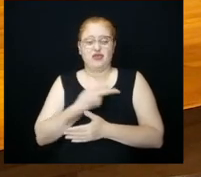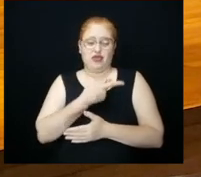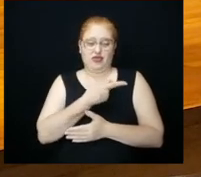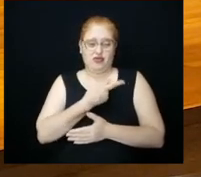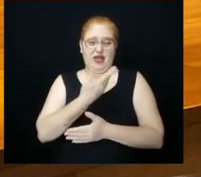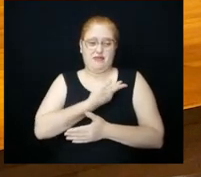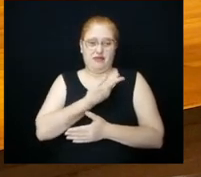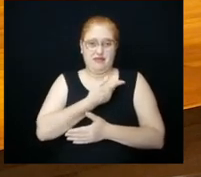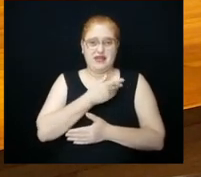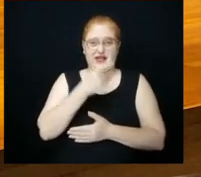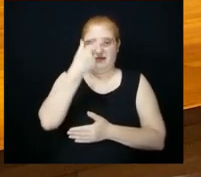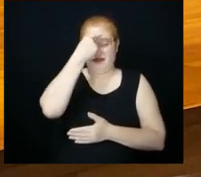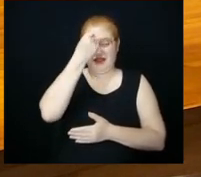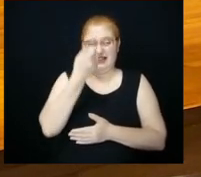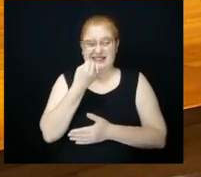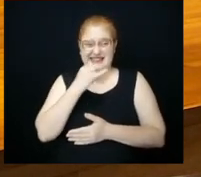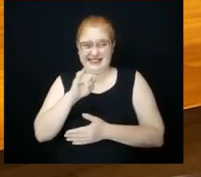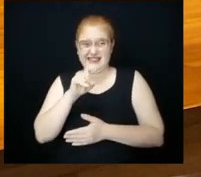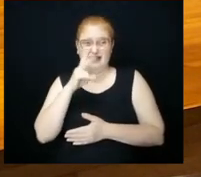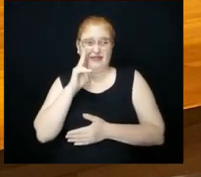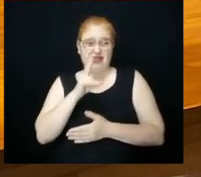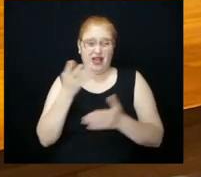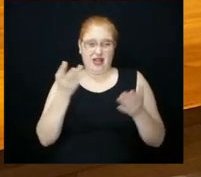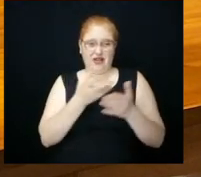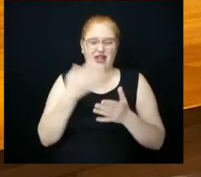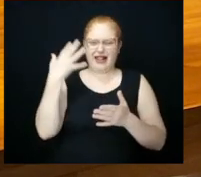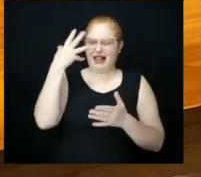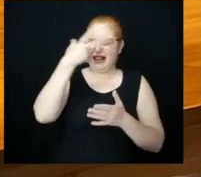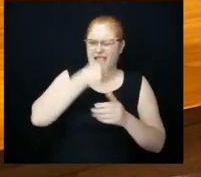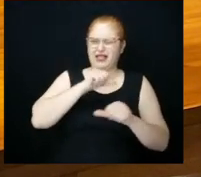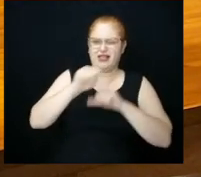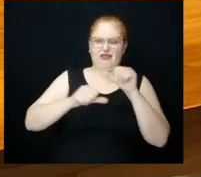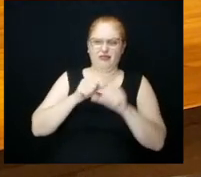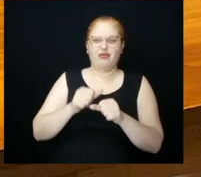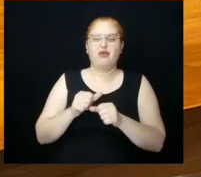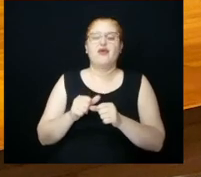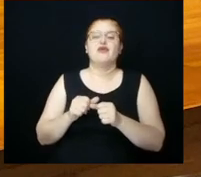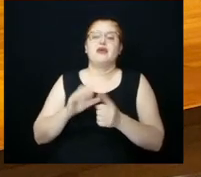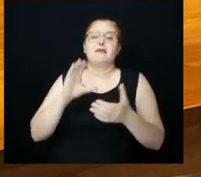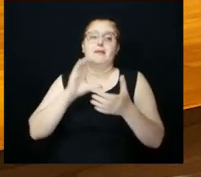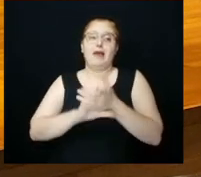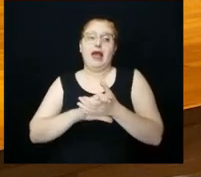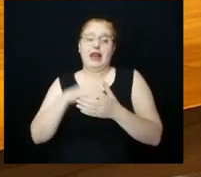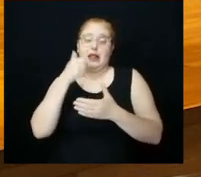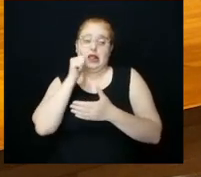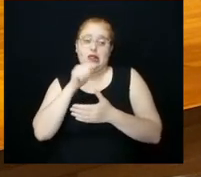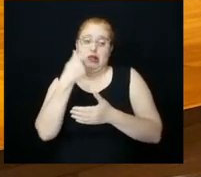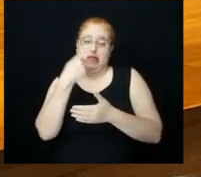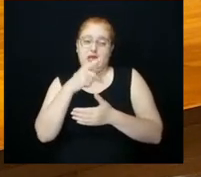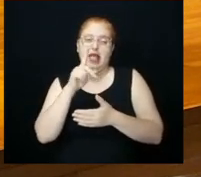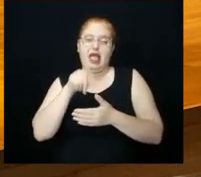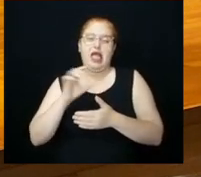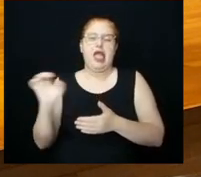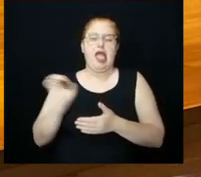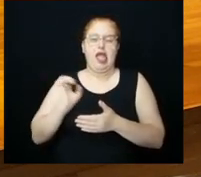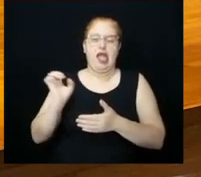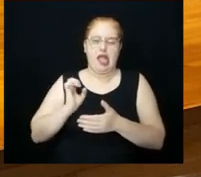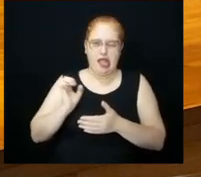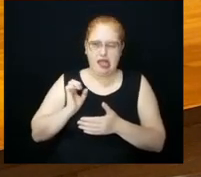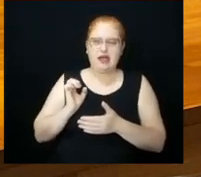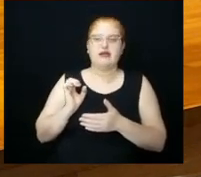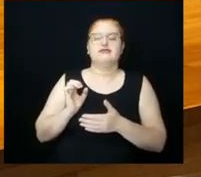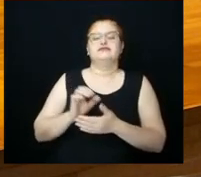Se você vir agora... E ela ficou uma gata. O marido dela é cheio da grana. A aliança dela é maior que a Pedra